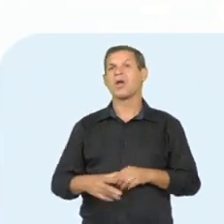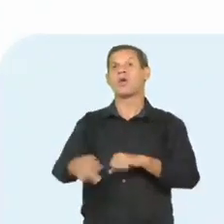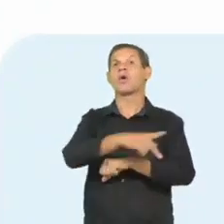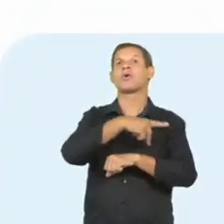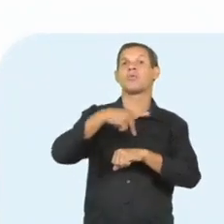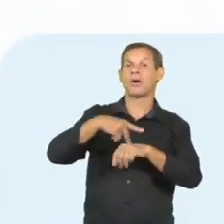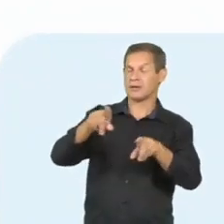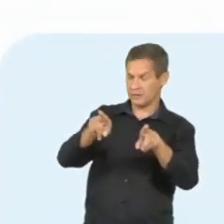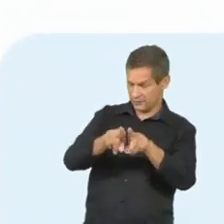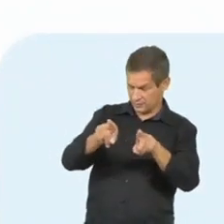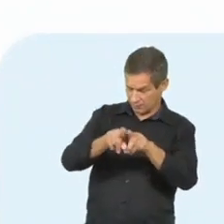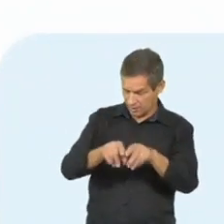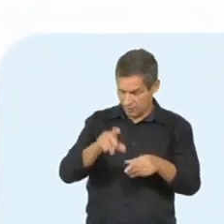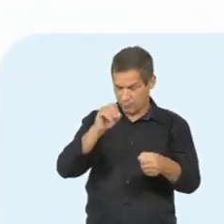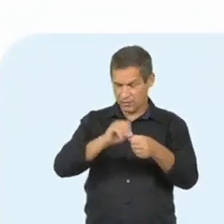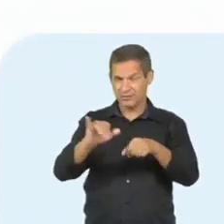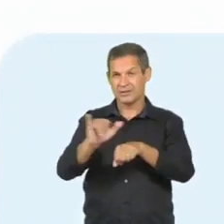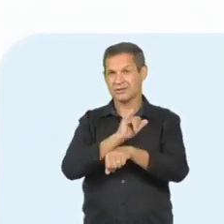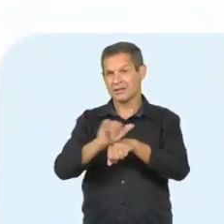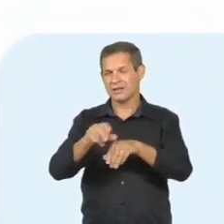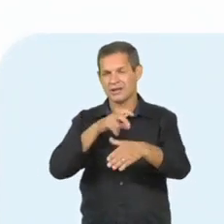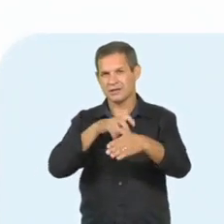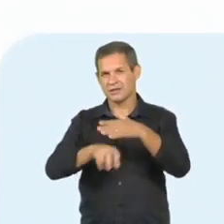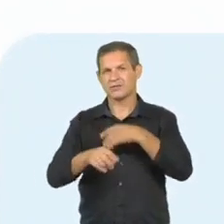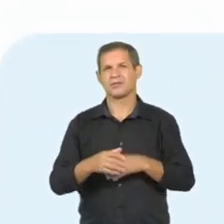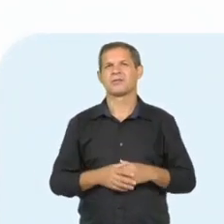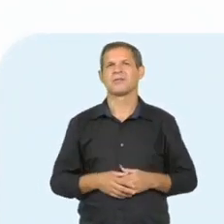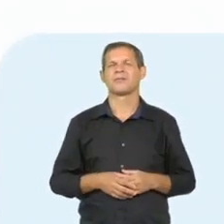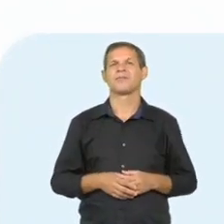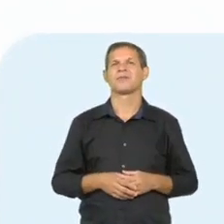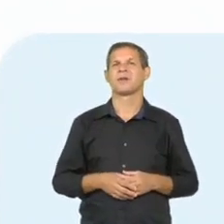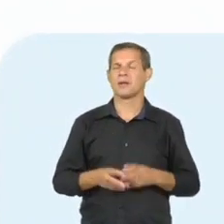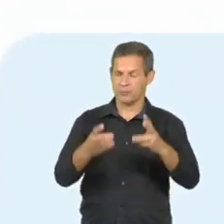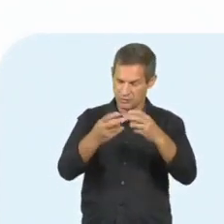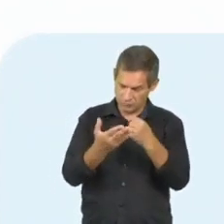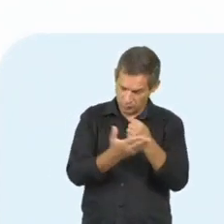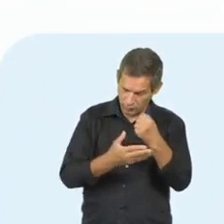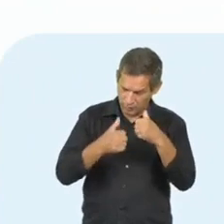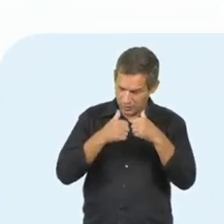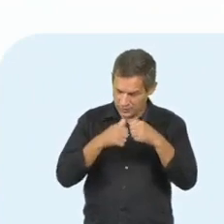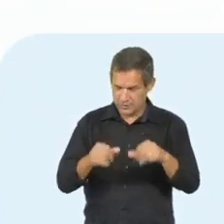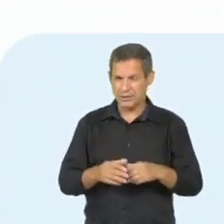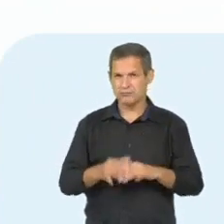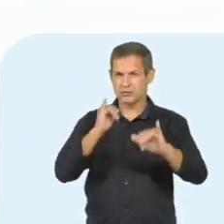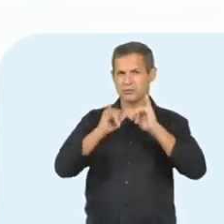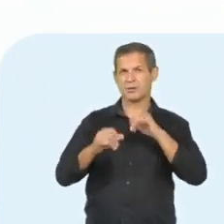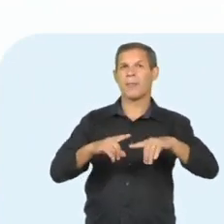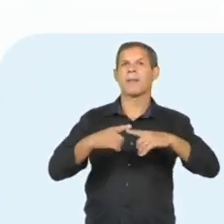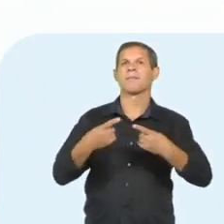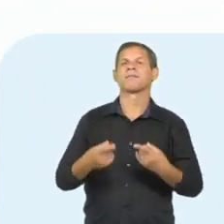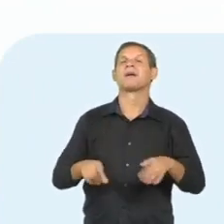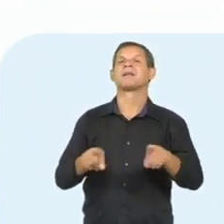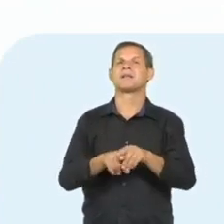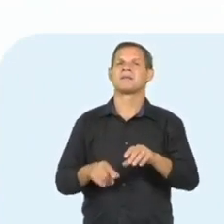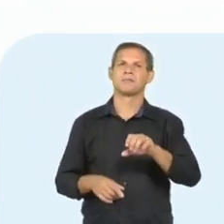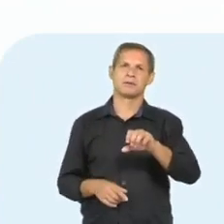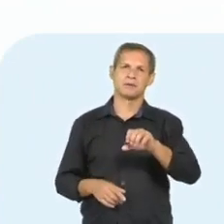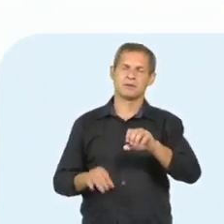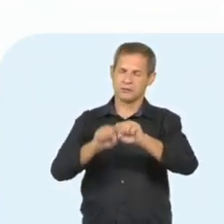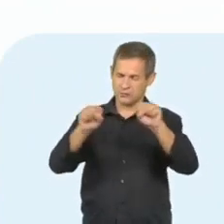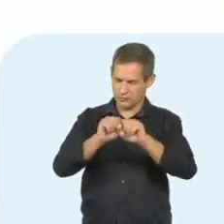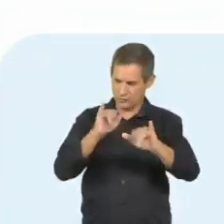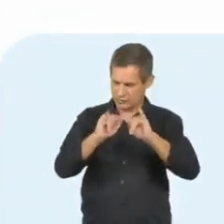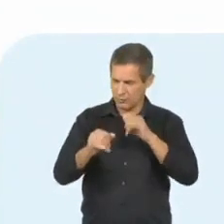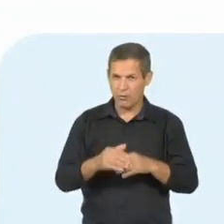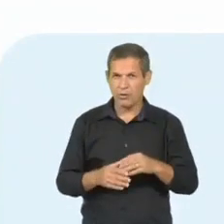federal também na tomada de decisões, viu? Com base nessas informações. O Sistema de Informações